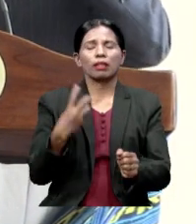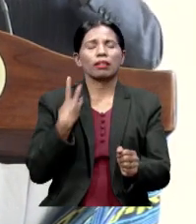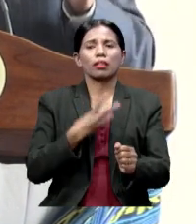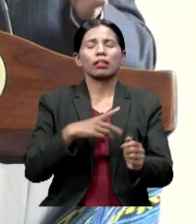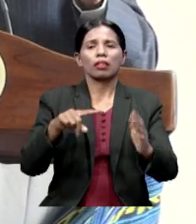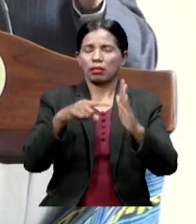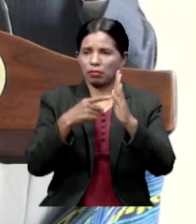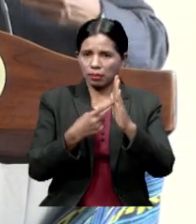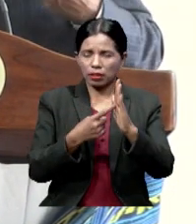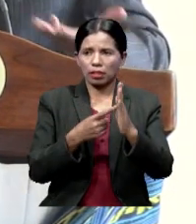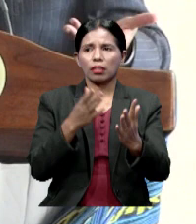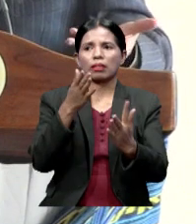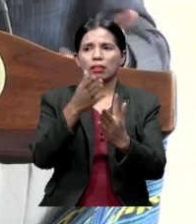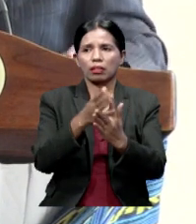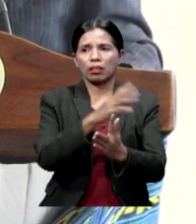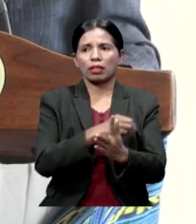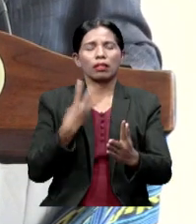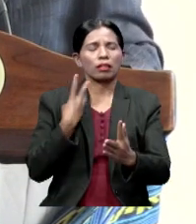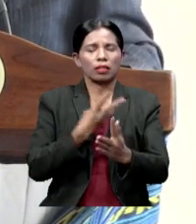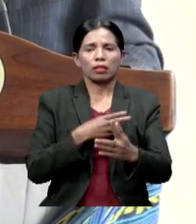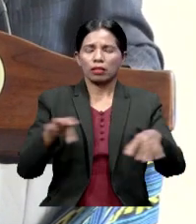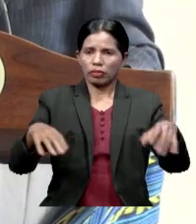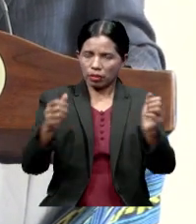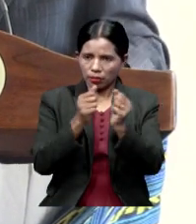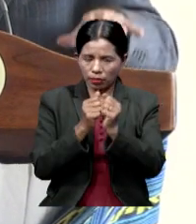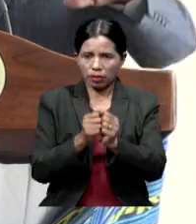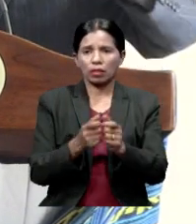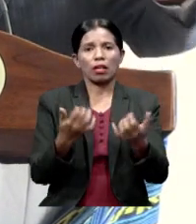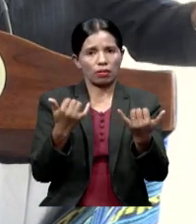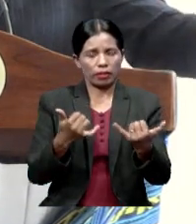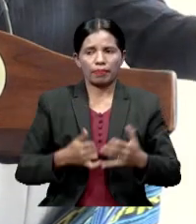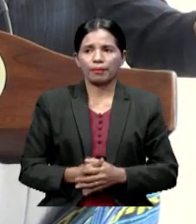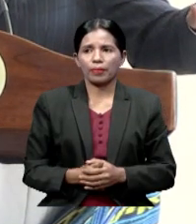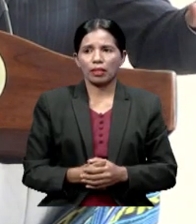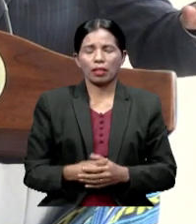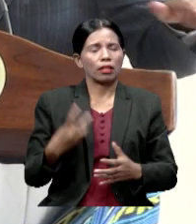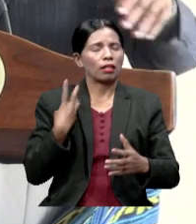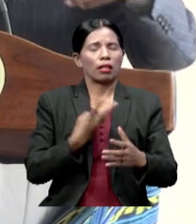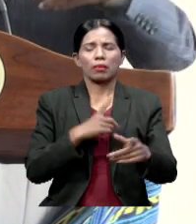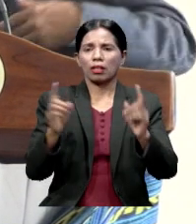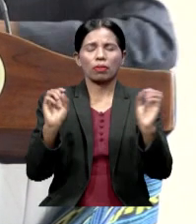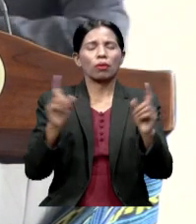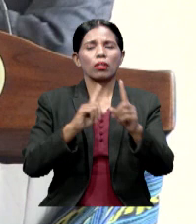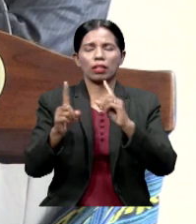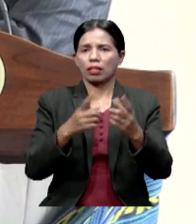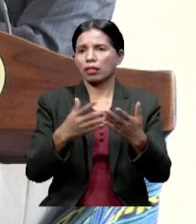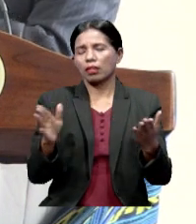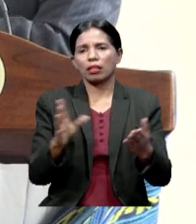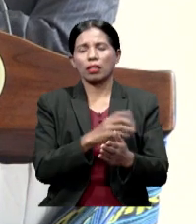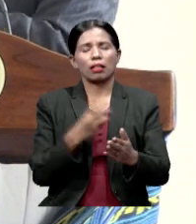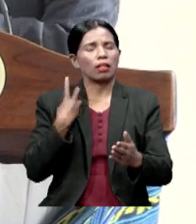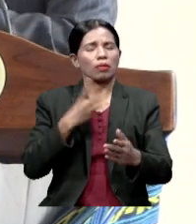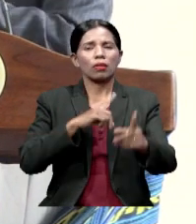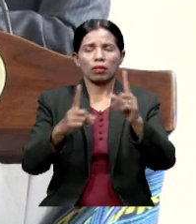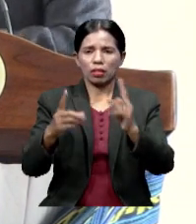entrar naquilo que nós desejamos E então não falamos de nada Nós ainda vamos estudar